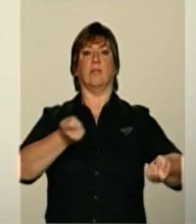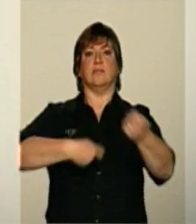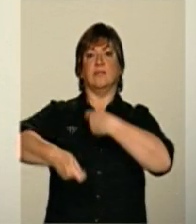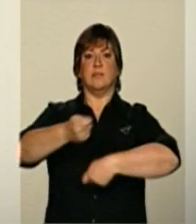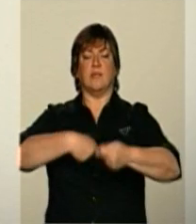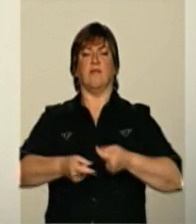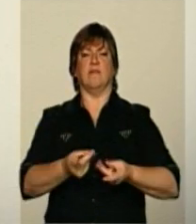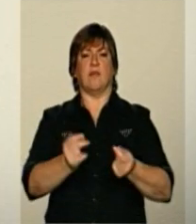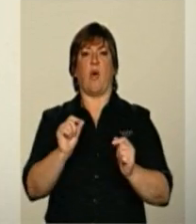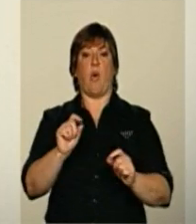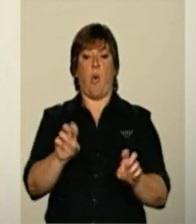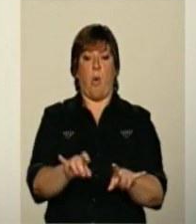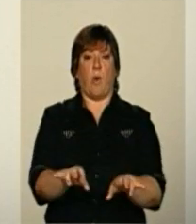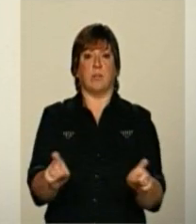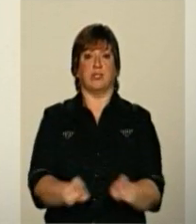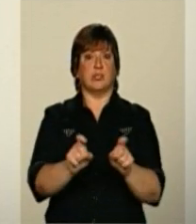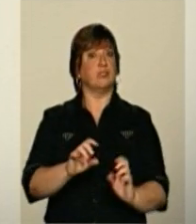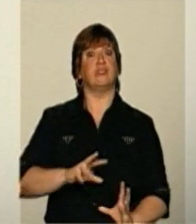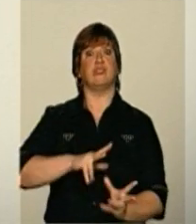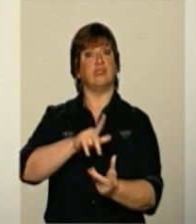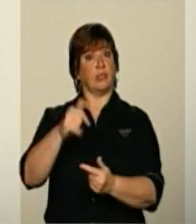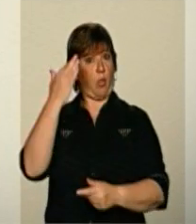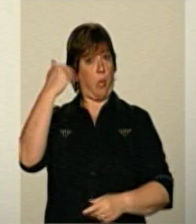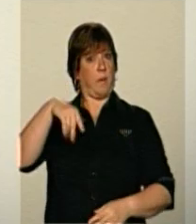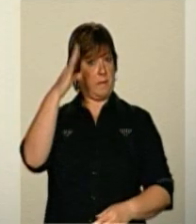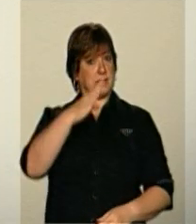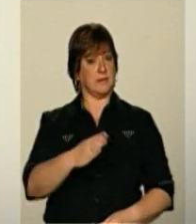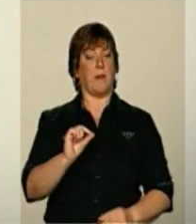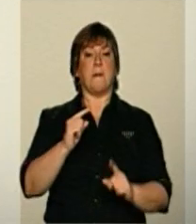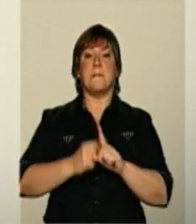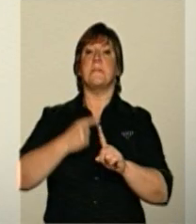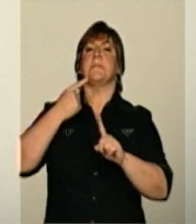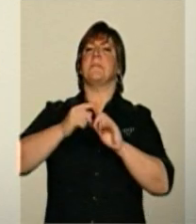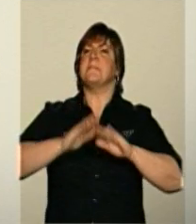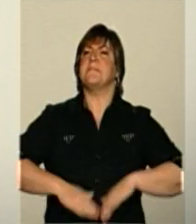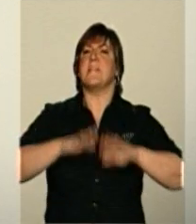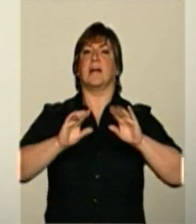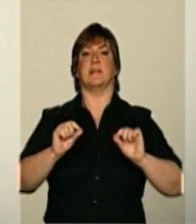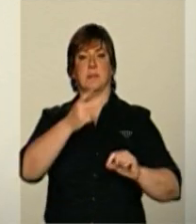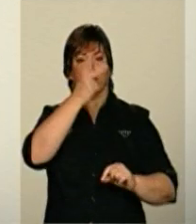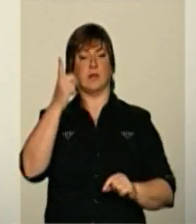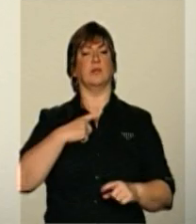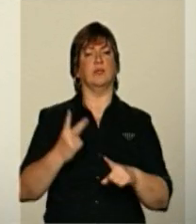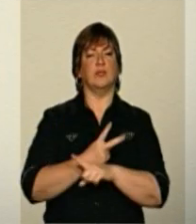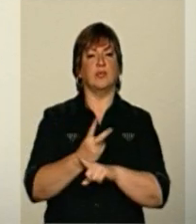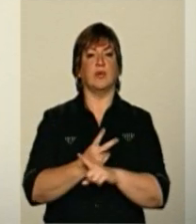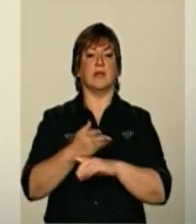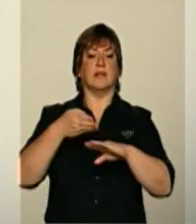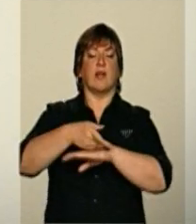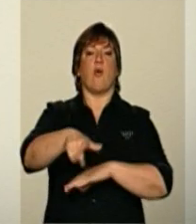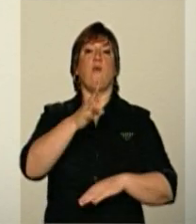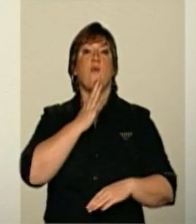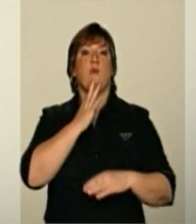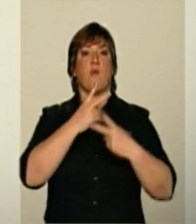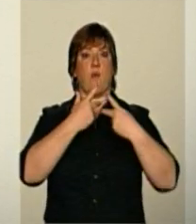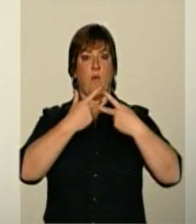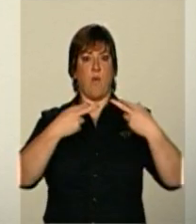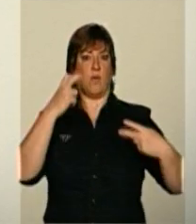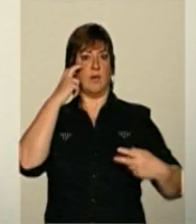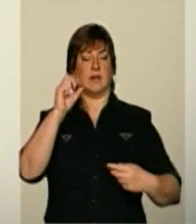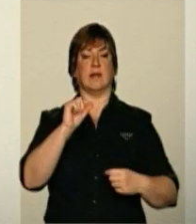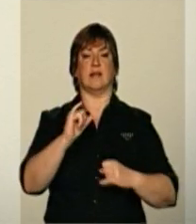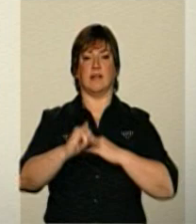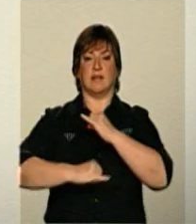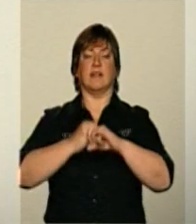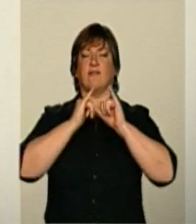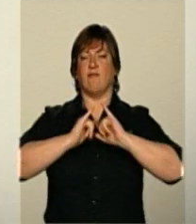computadores do mundo o que significa que mais pessoas estão buscando entrar no mundo do conhecimento e da